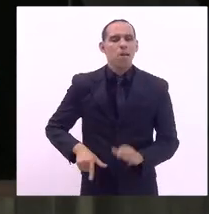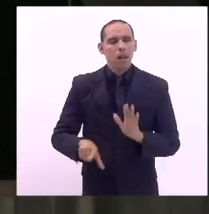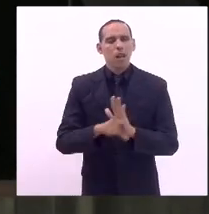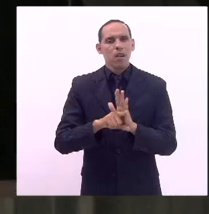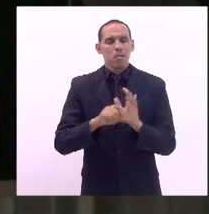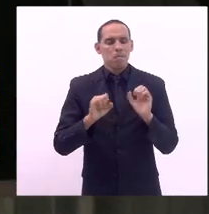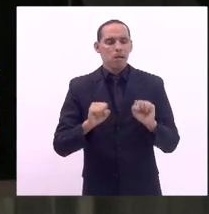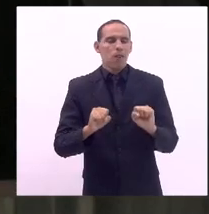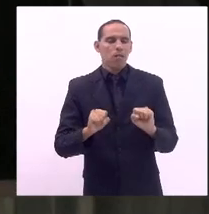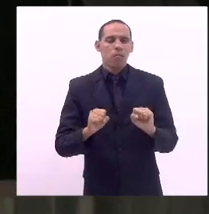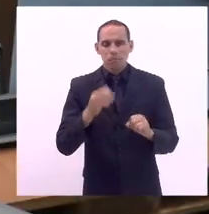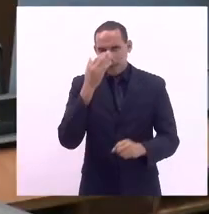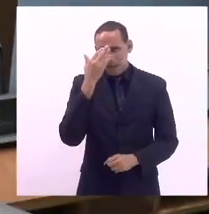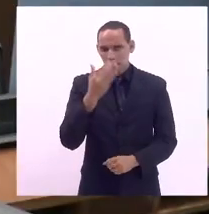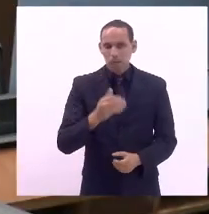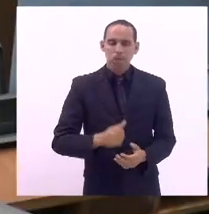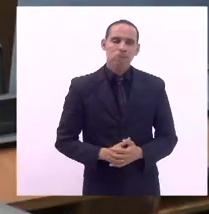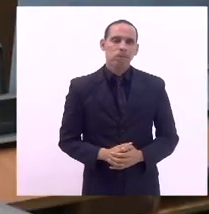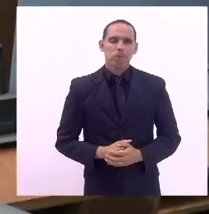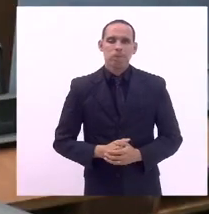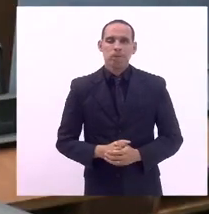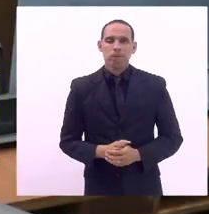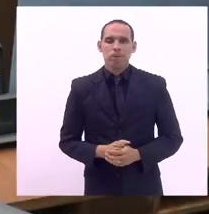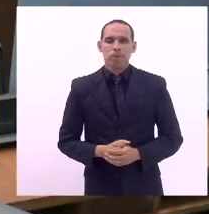Muito obrigado.